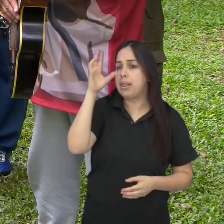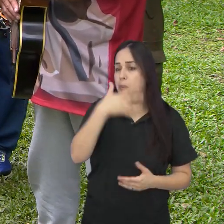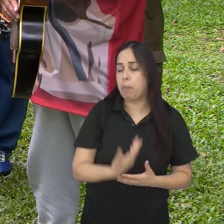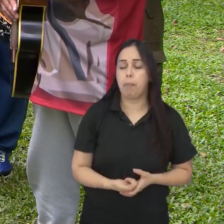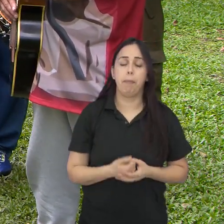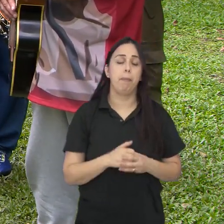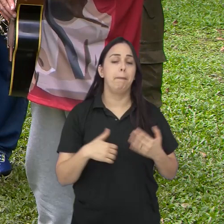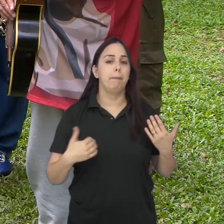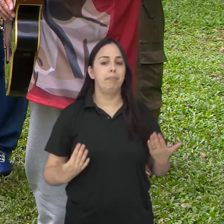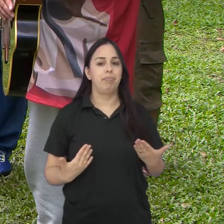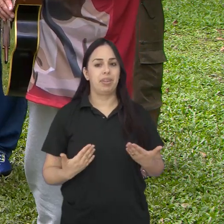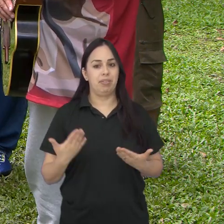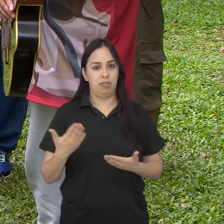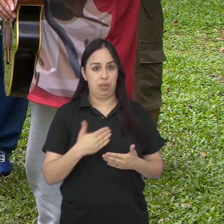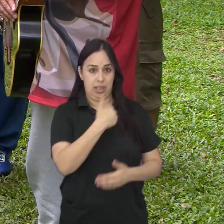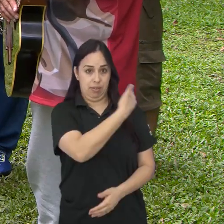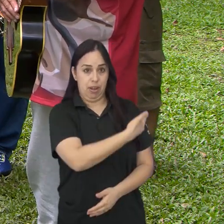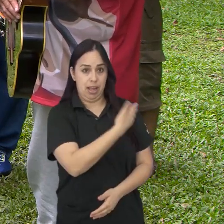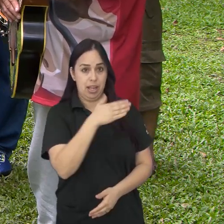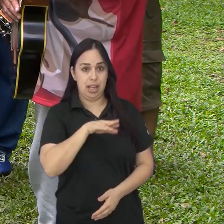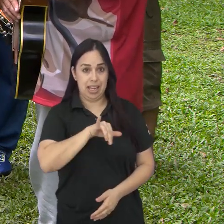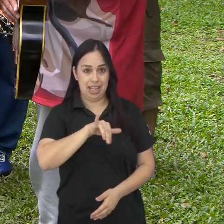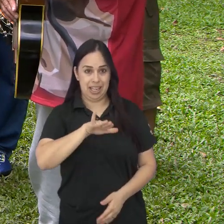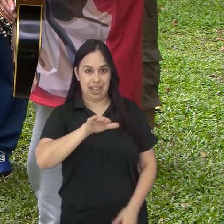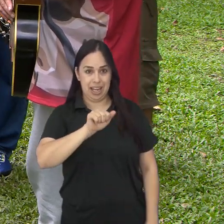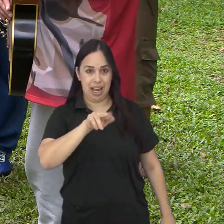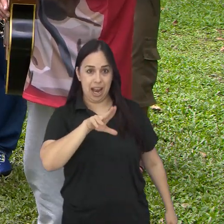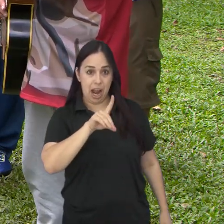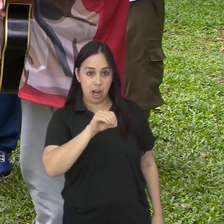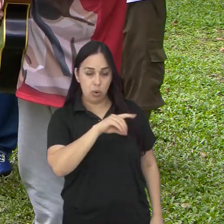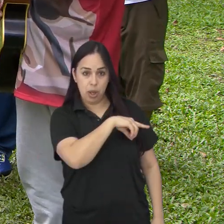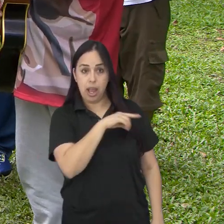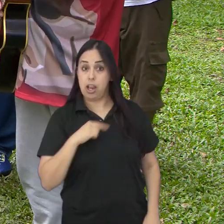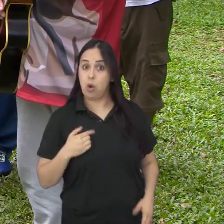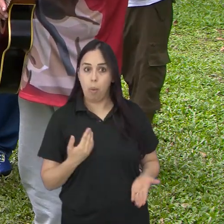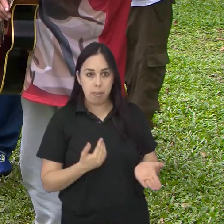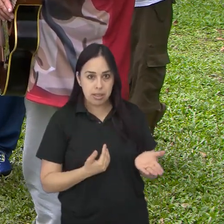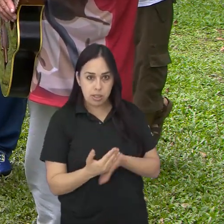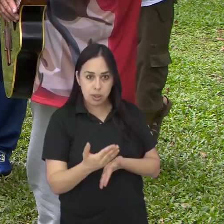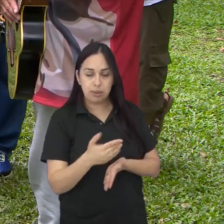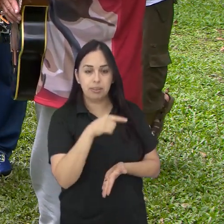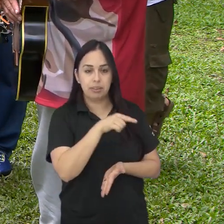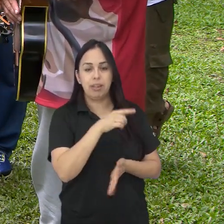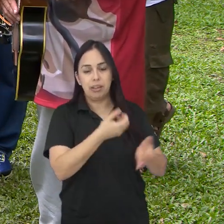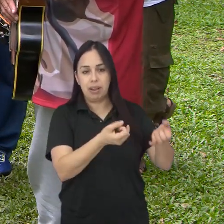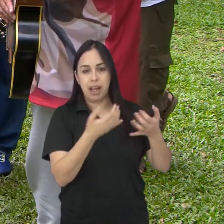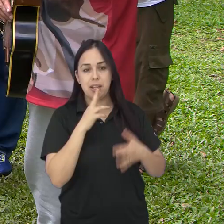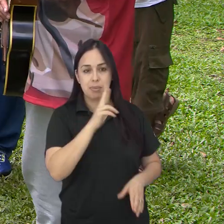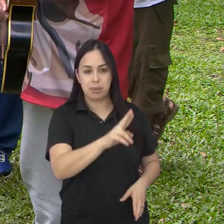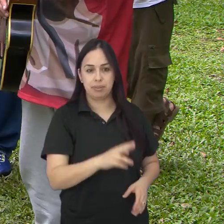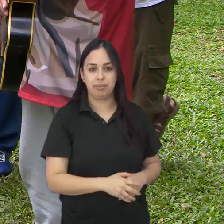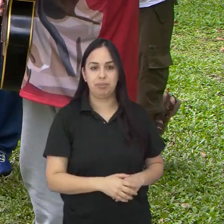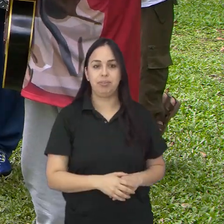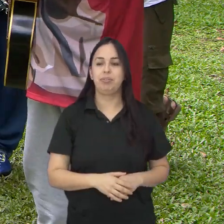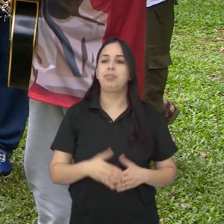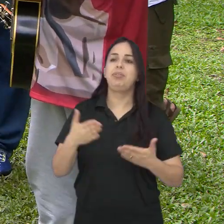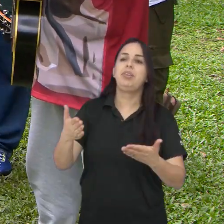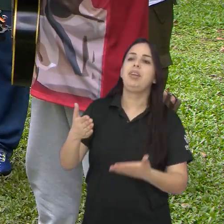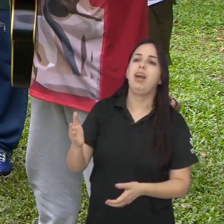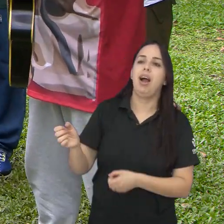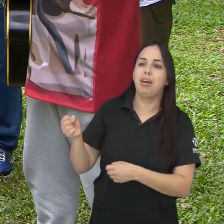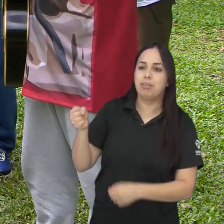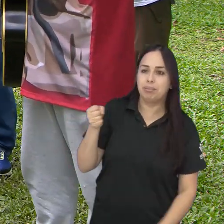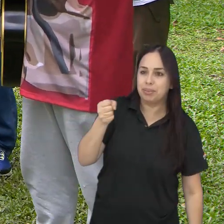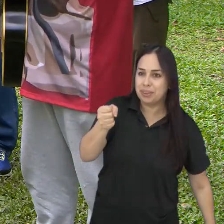conhecimento? Então, isso eu vou deixar para o Ricardo aqui, ele já tem ele que começou tudo isso, aí eu vou deixar para ele para responder isso. Eu vou pedir para o